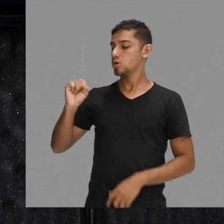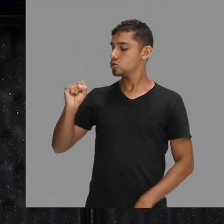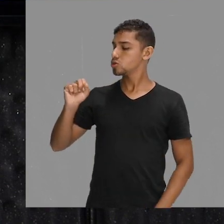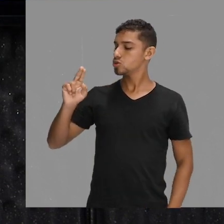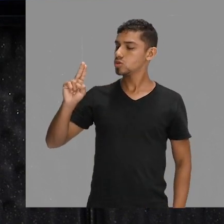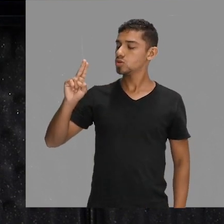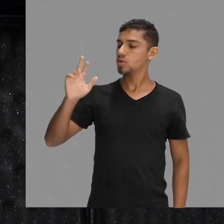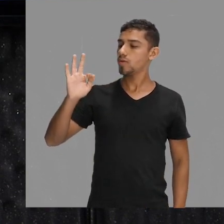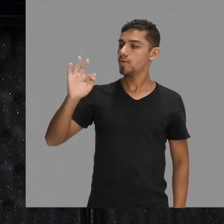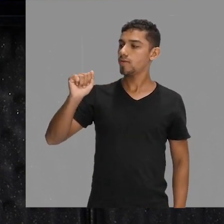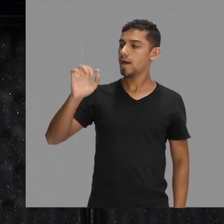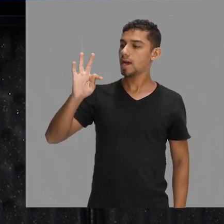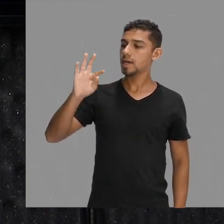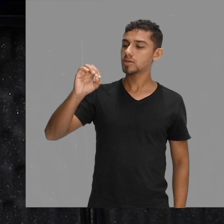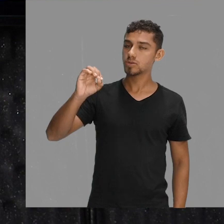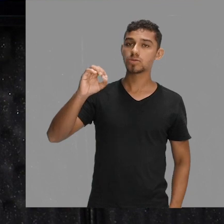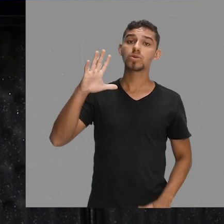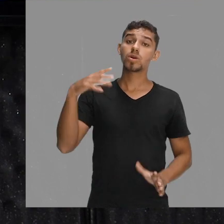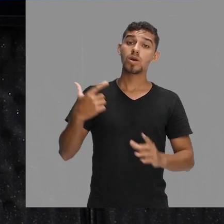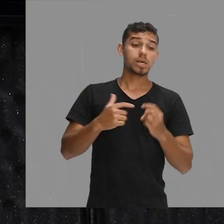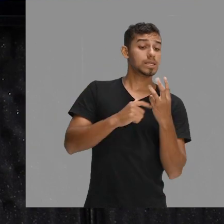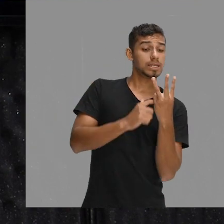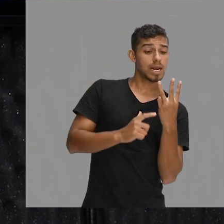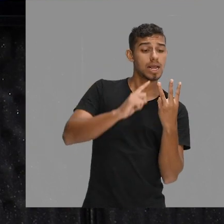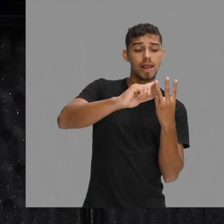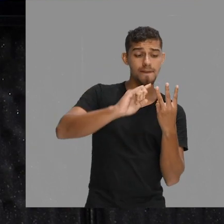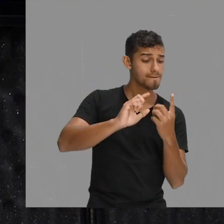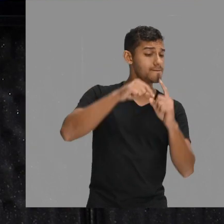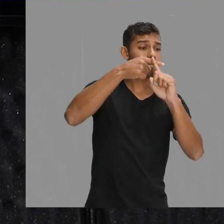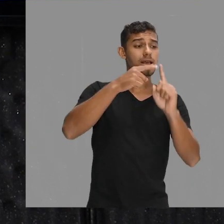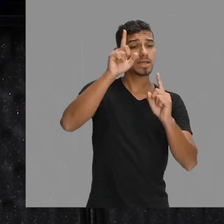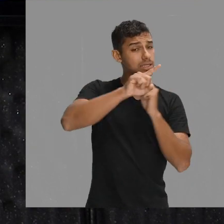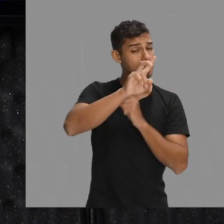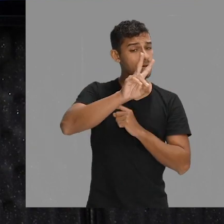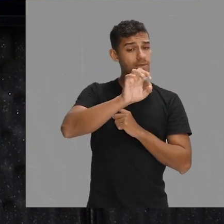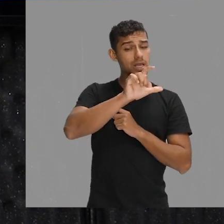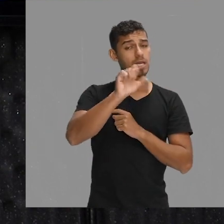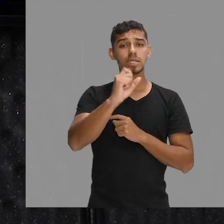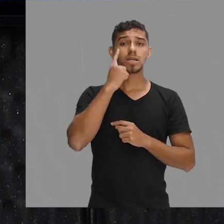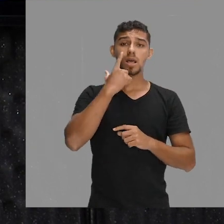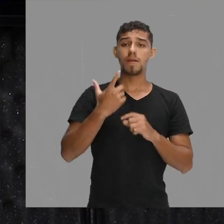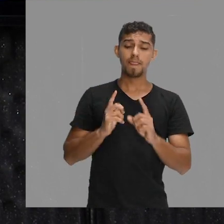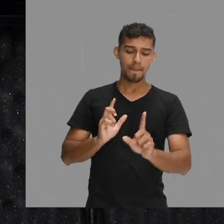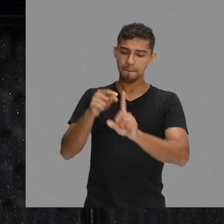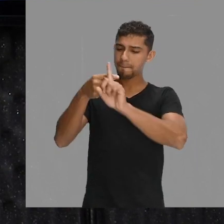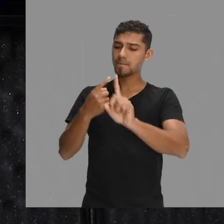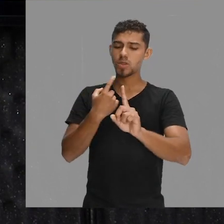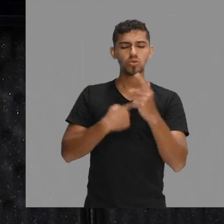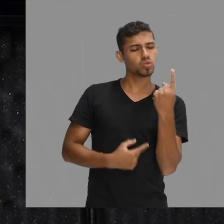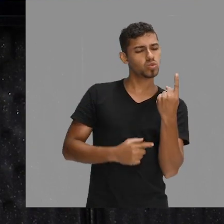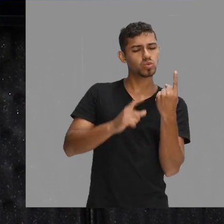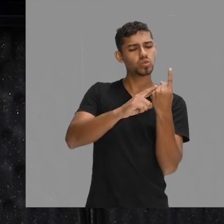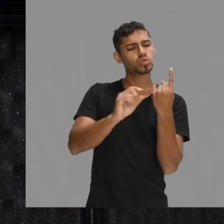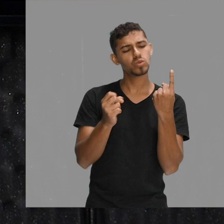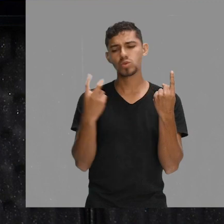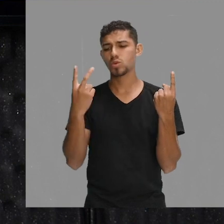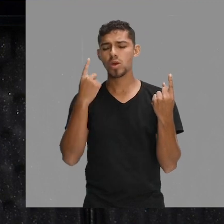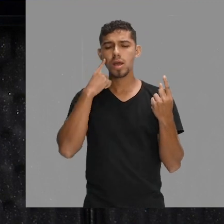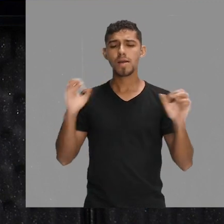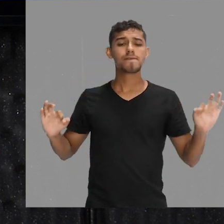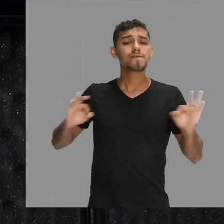vou ter 3 vezes. Se eu dissolvo 1 mol de H2SO4, ao final, em solução, eu vou